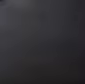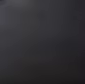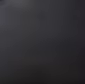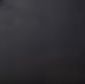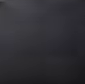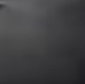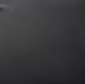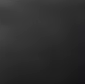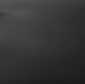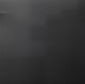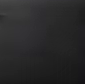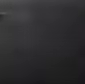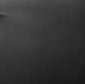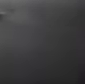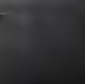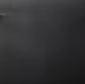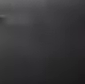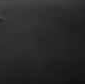e